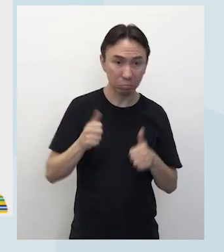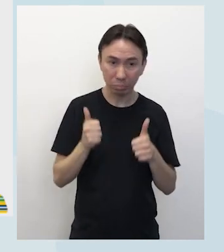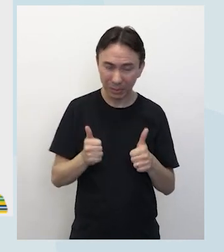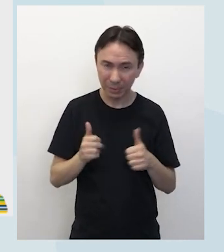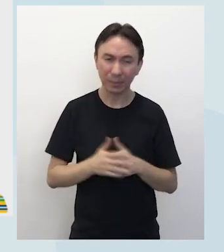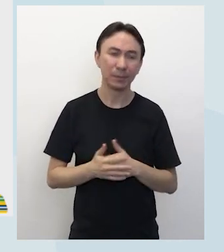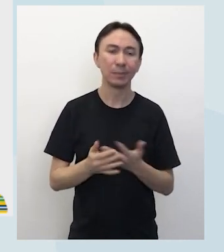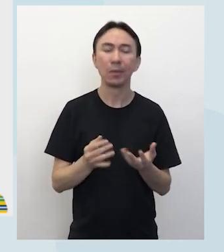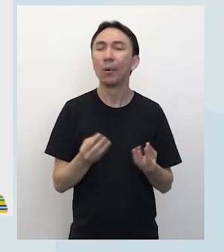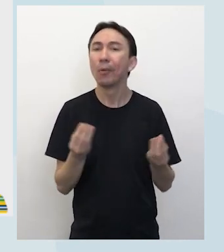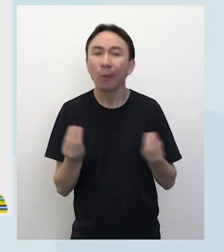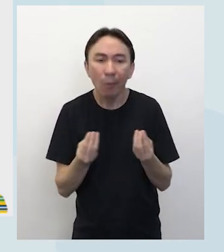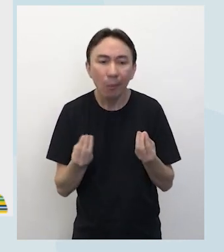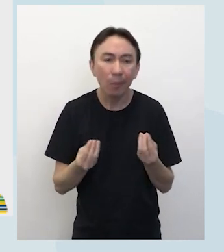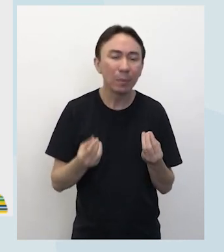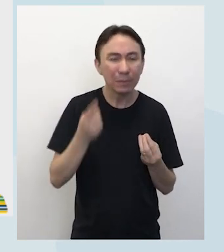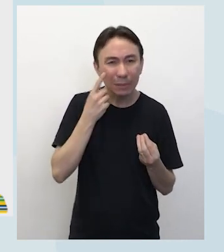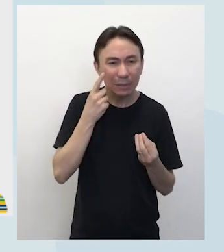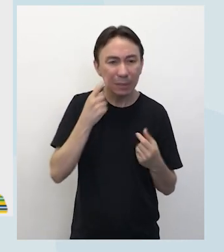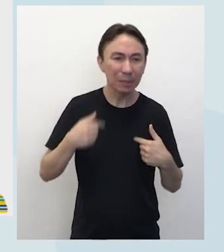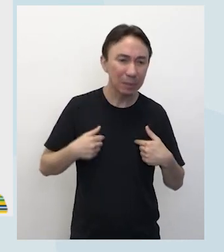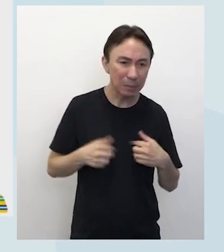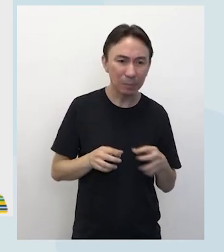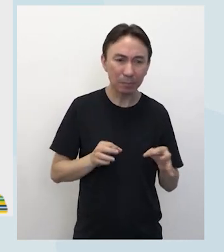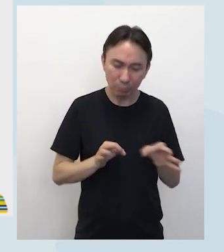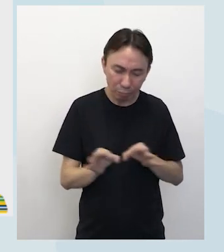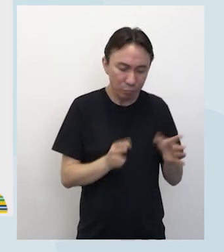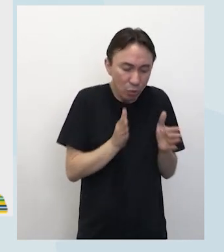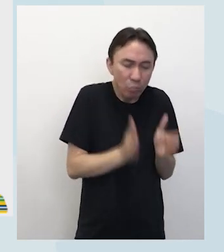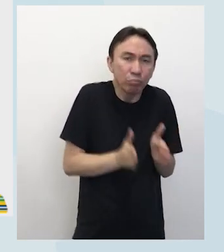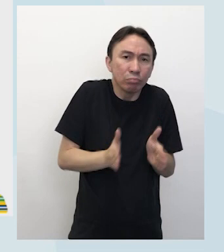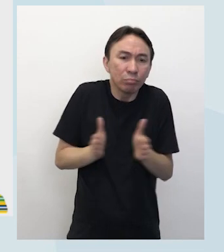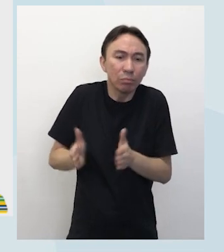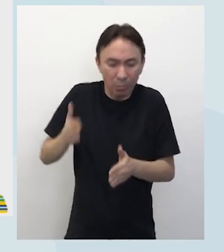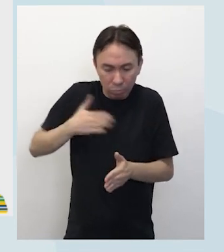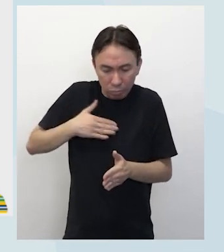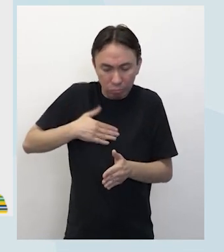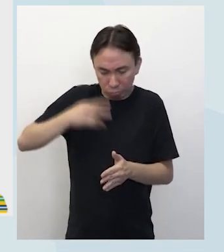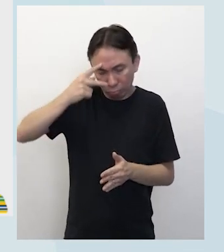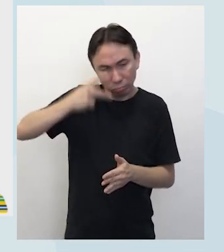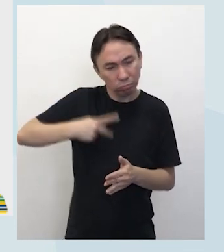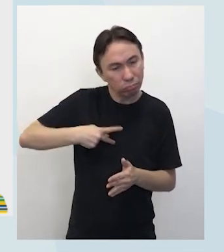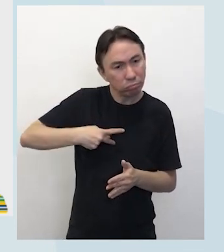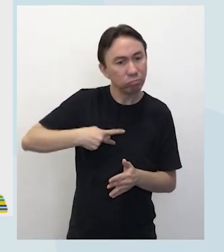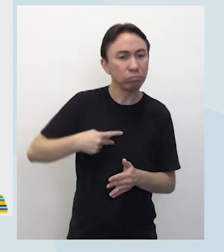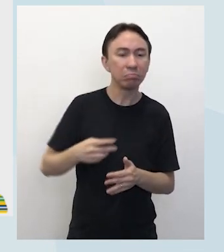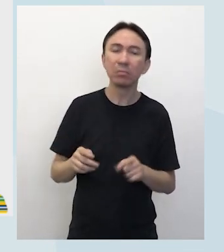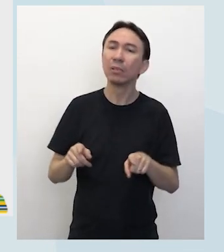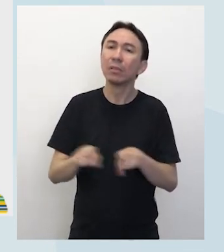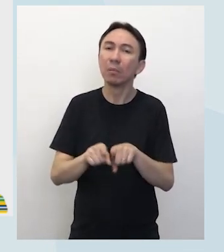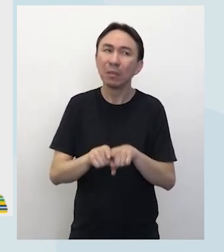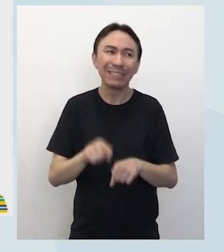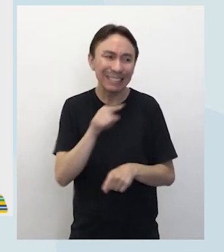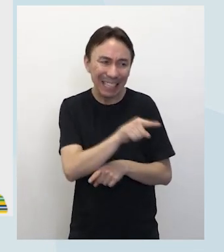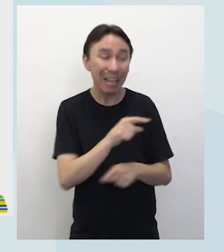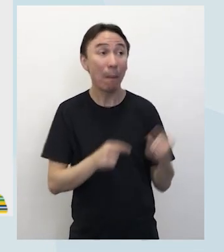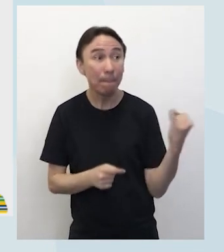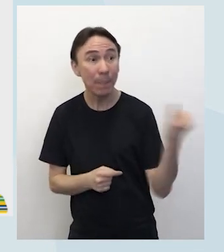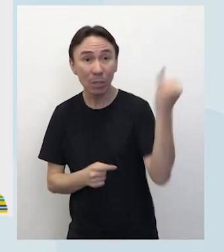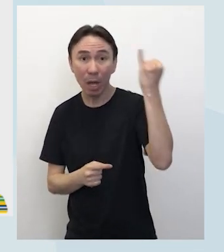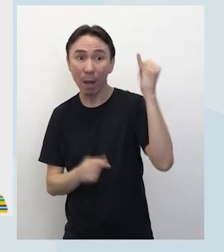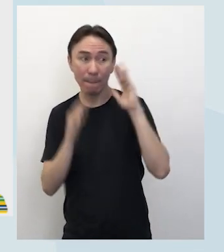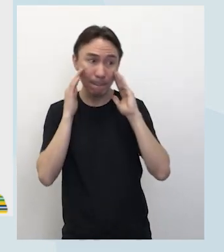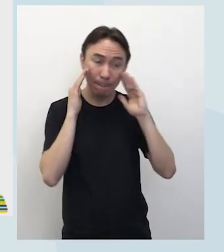como que a gente consegue se organizar, cuidar da gente mesmo, focar em atividades importantes